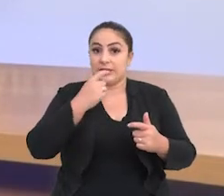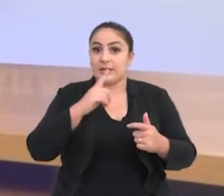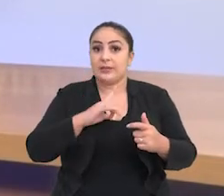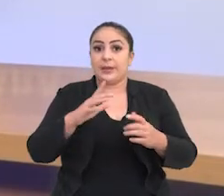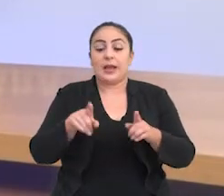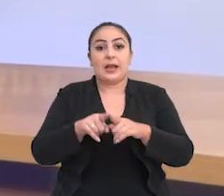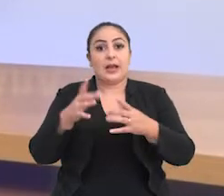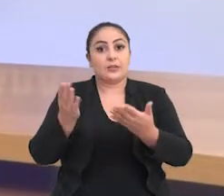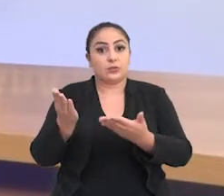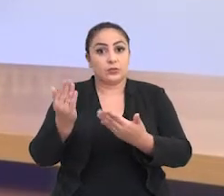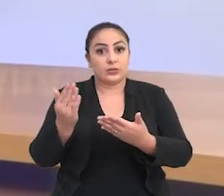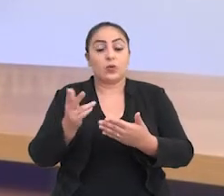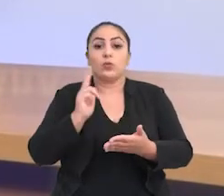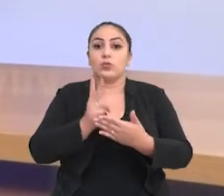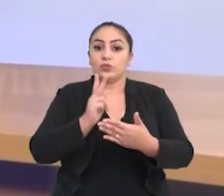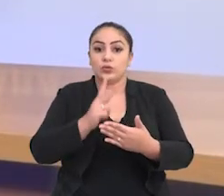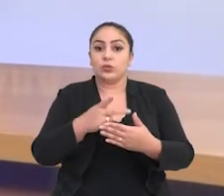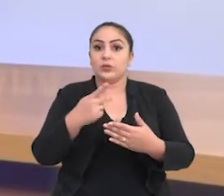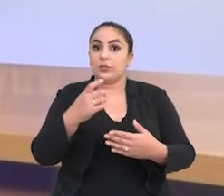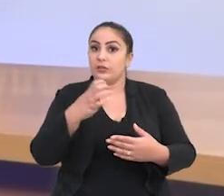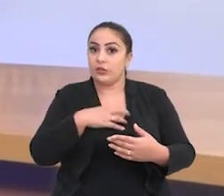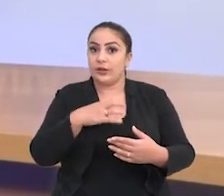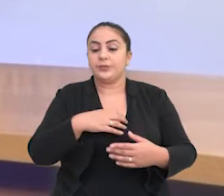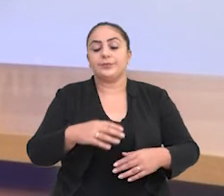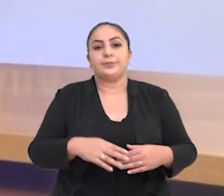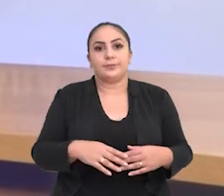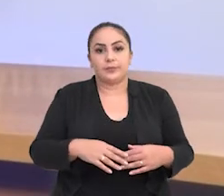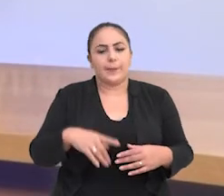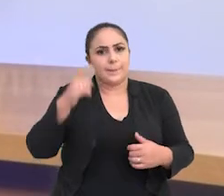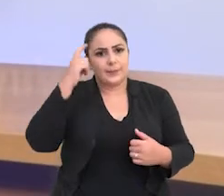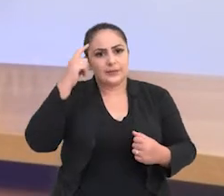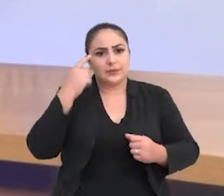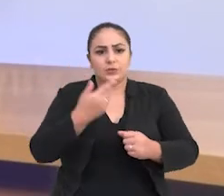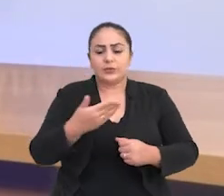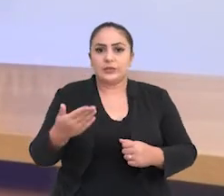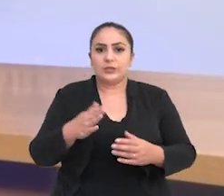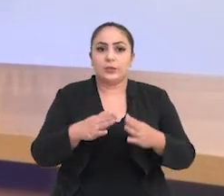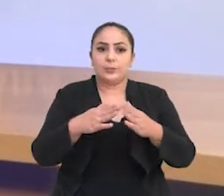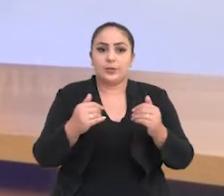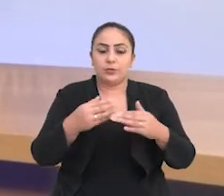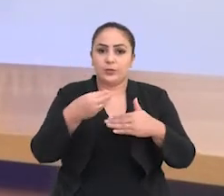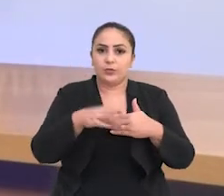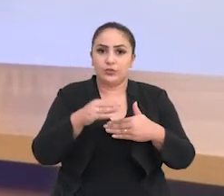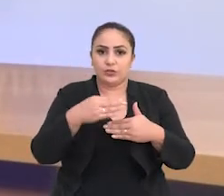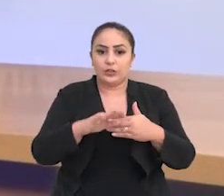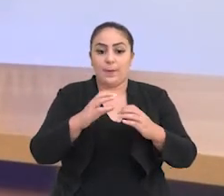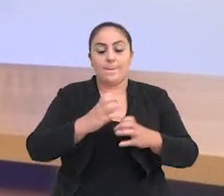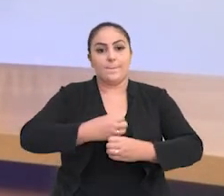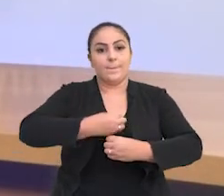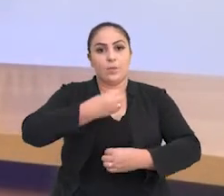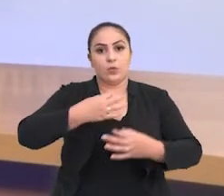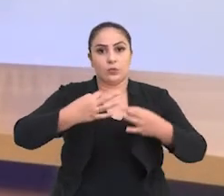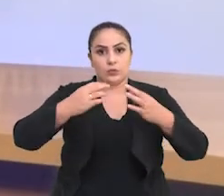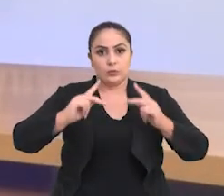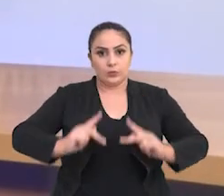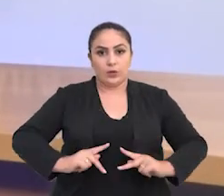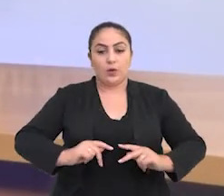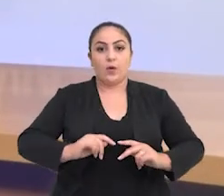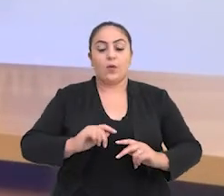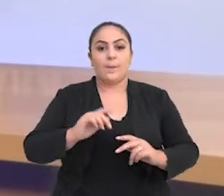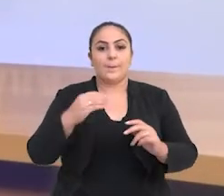das crianças e adolescentes continua nesta modalidade. Pensando nisso, pedimos dicas posturais a